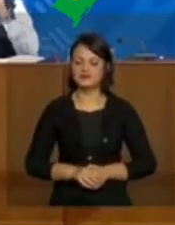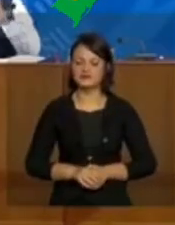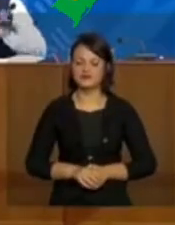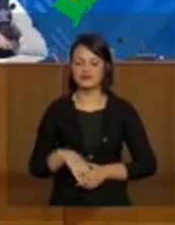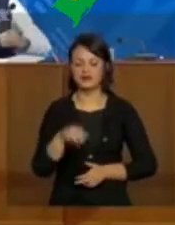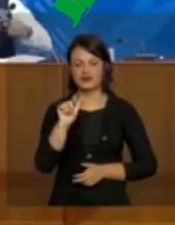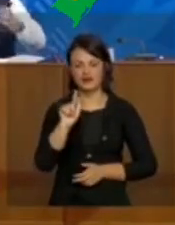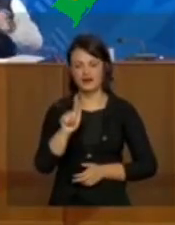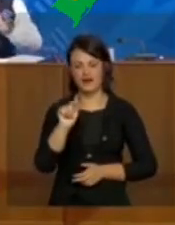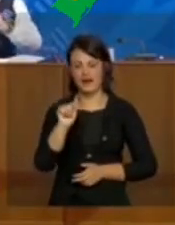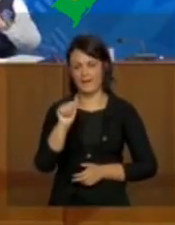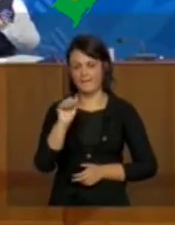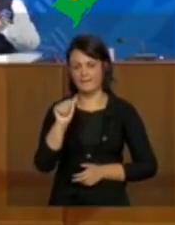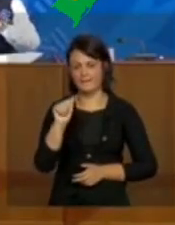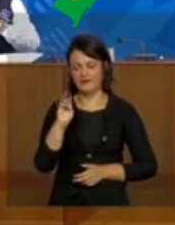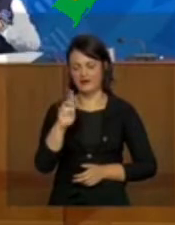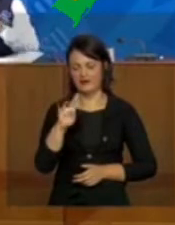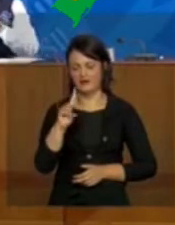Gabardo.